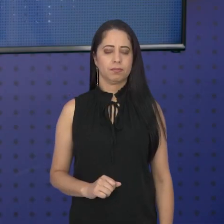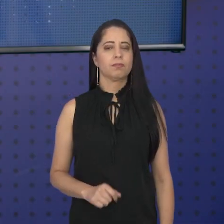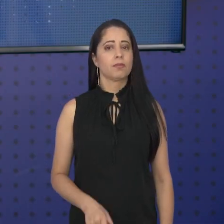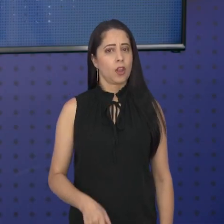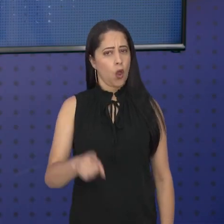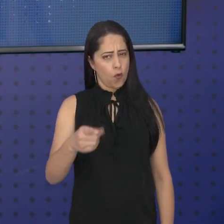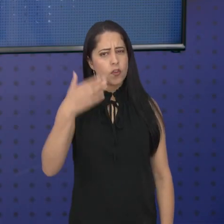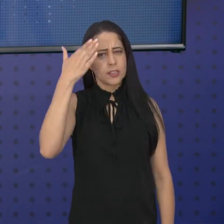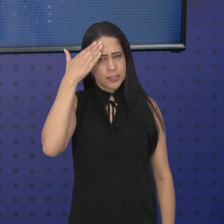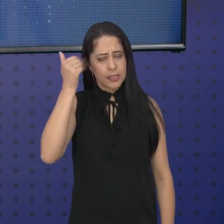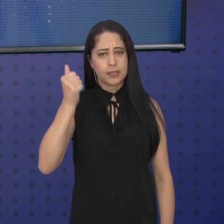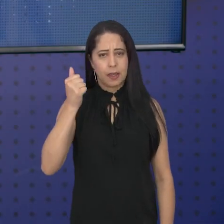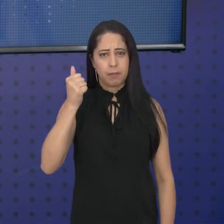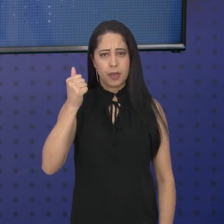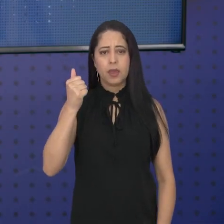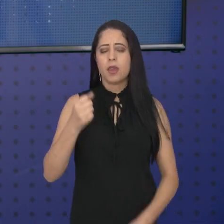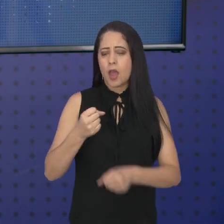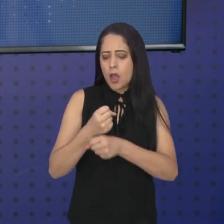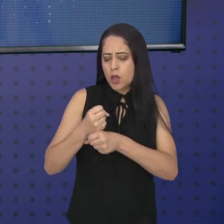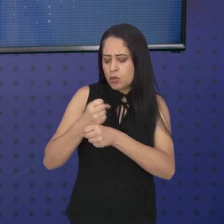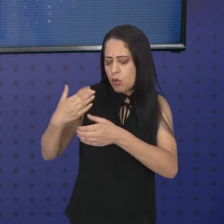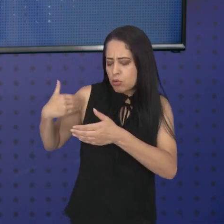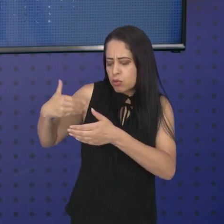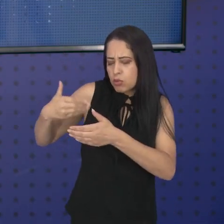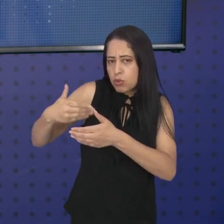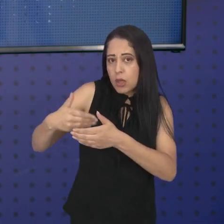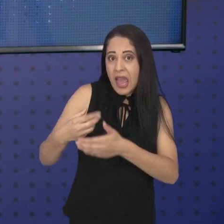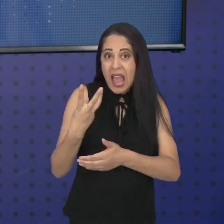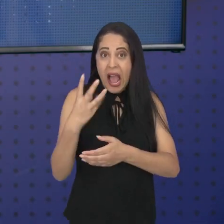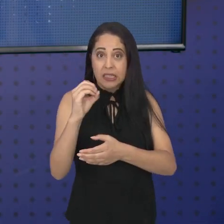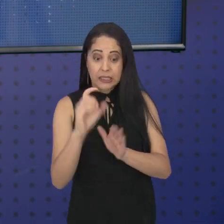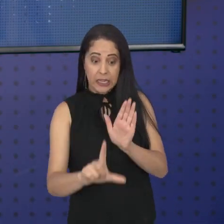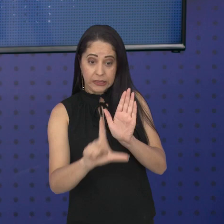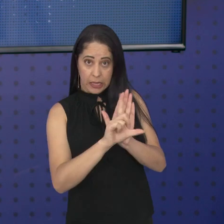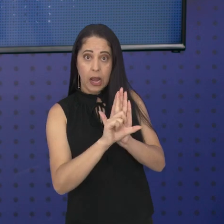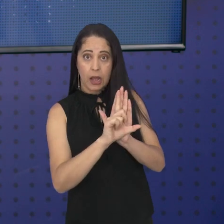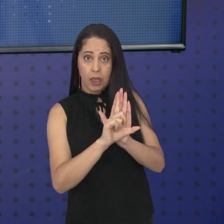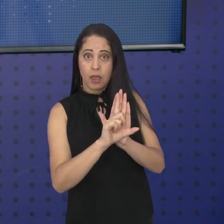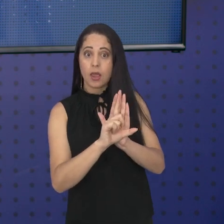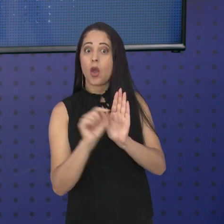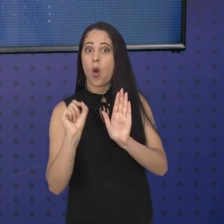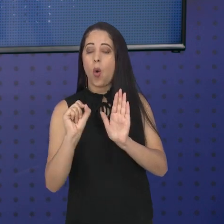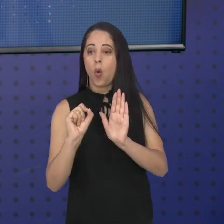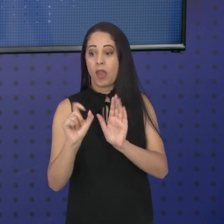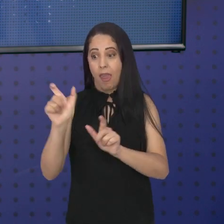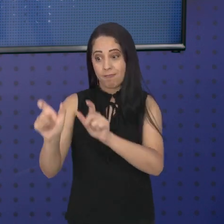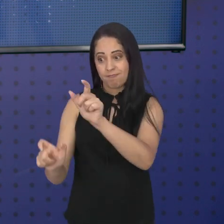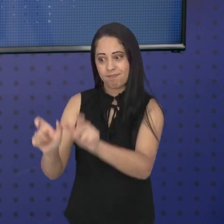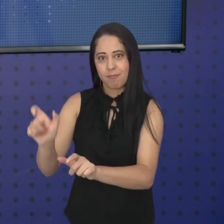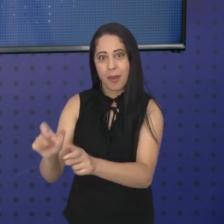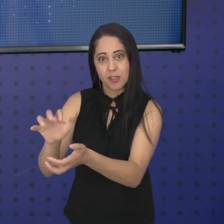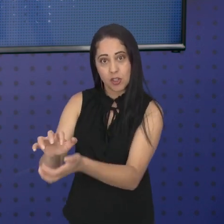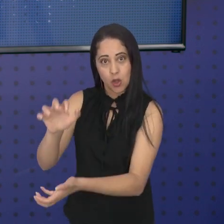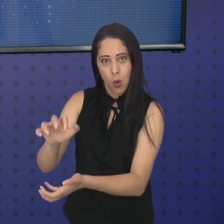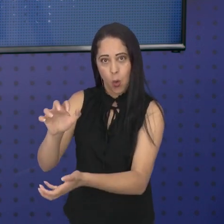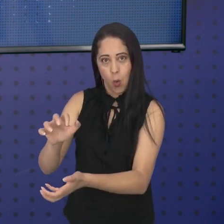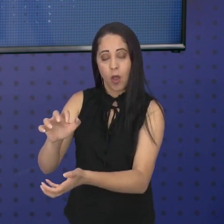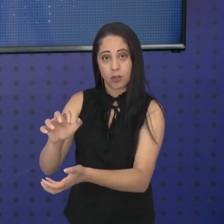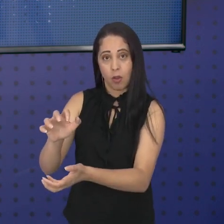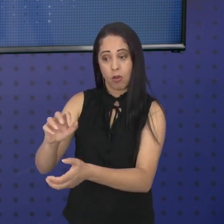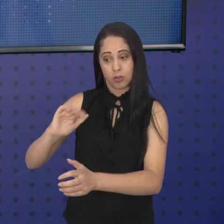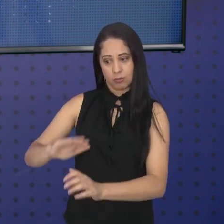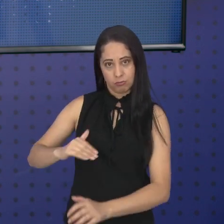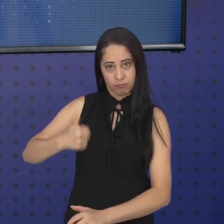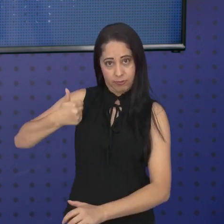Você sabia que nos últimos anos, a Câmara de São José aprovou mais de 30 leis para a promoção da inclusão e qualidade de vida